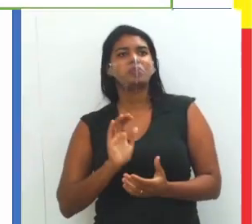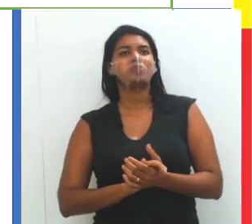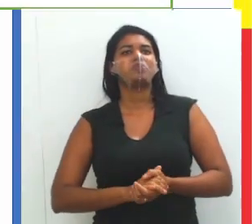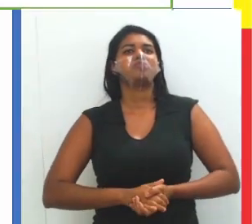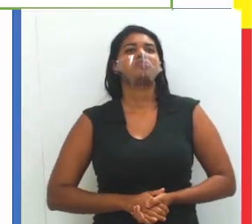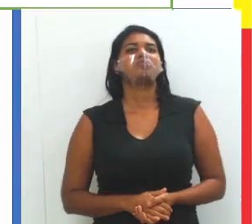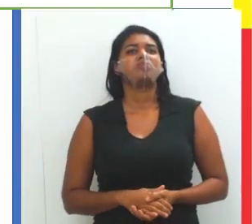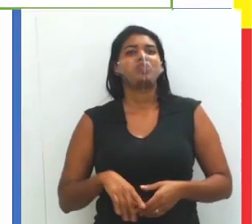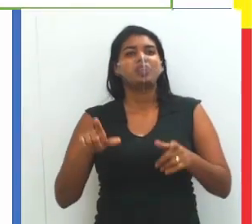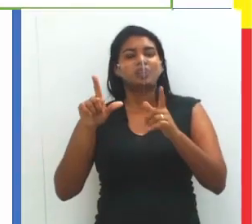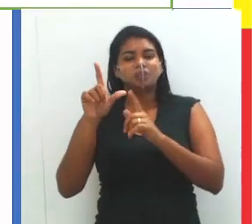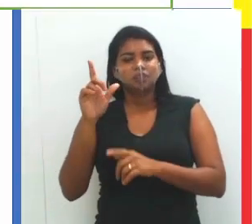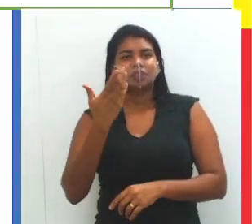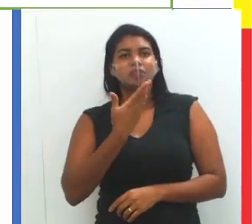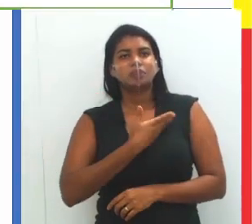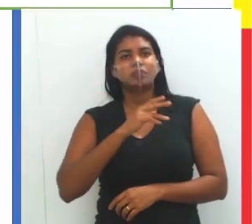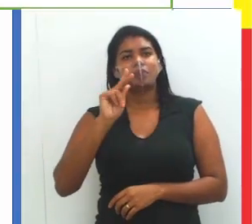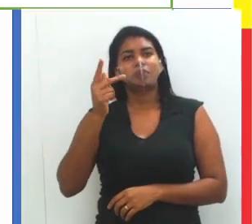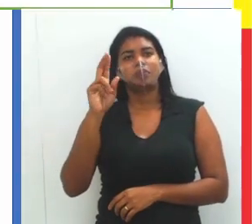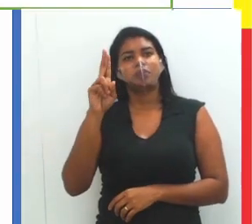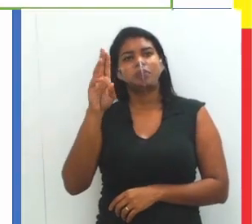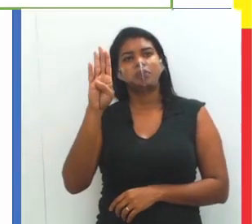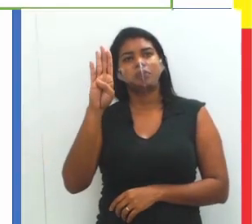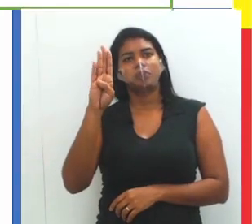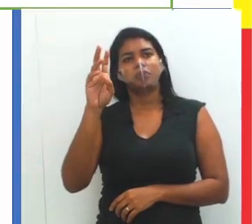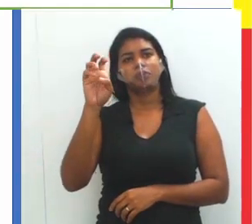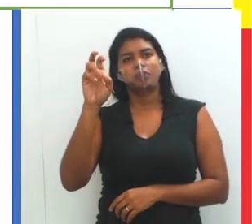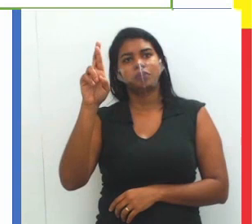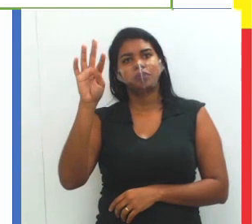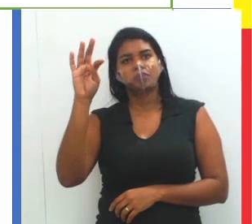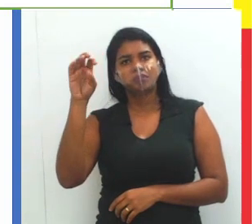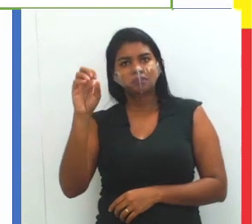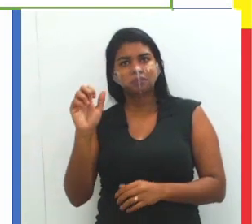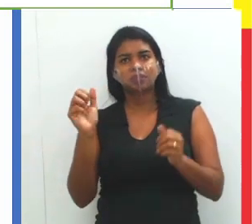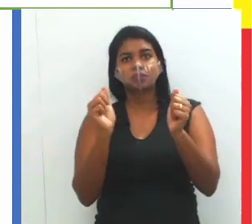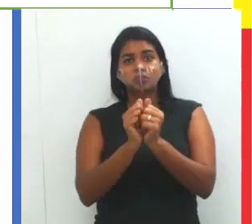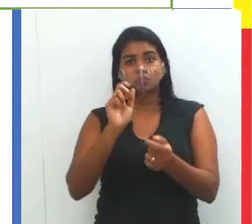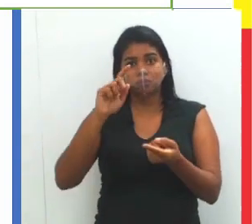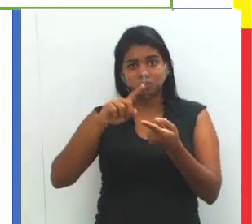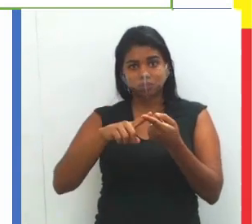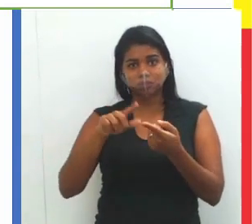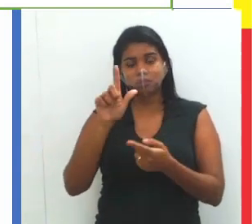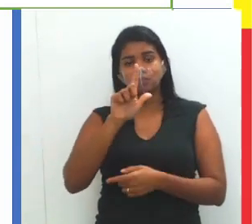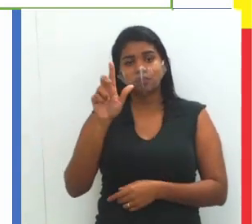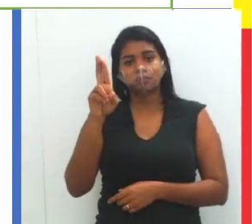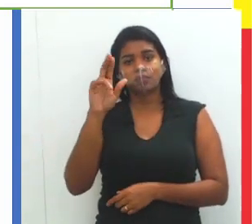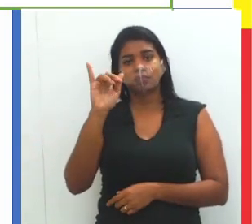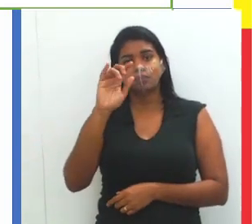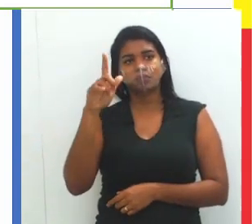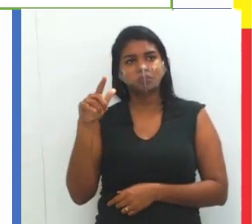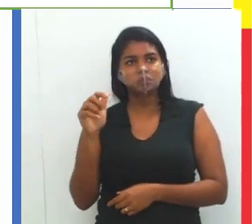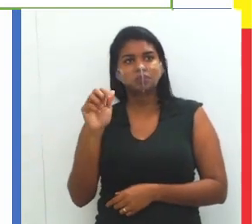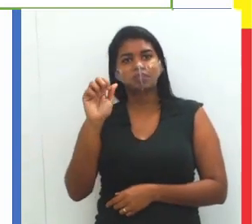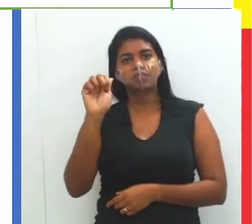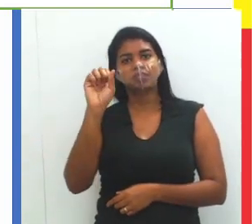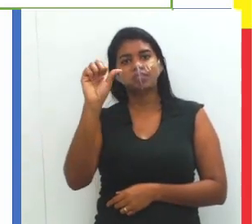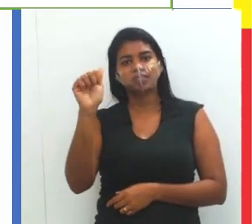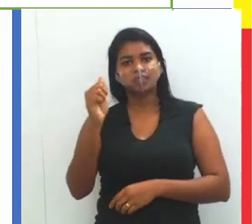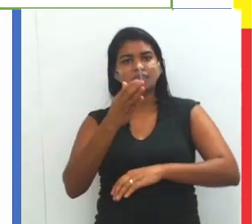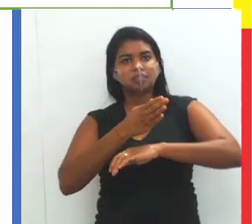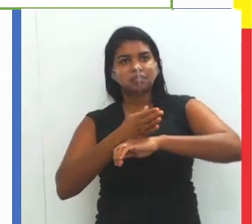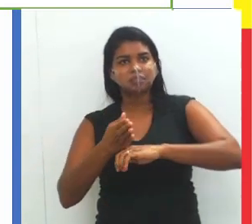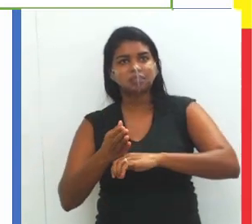E com a letra de Humberto Teixeira, é bom lembrar que, e juntamente com a música de Luiz Gonzaga, Asa